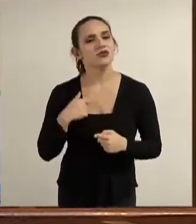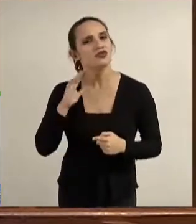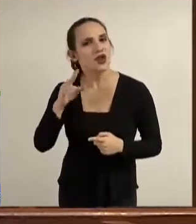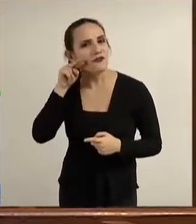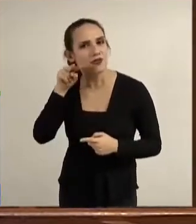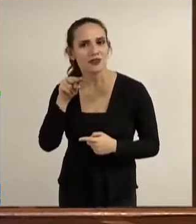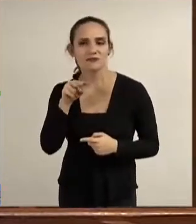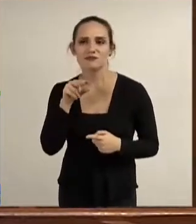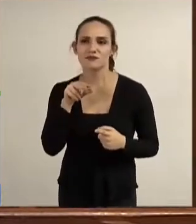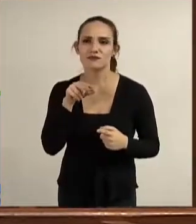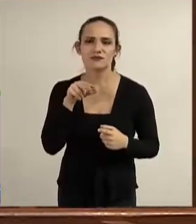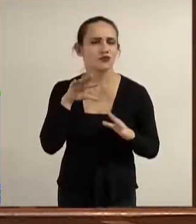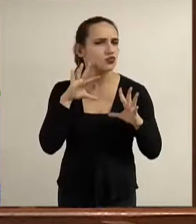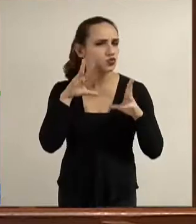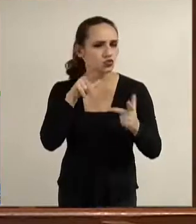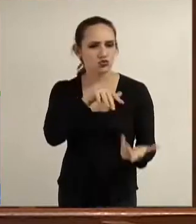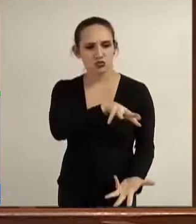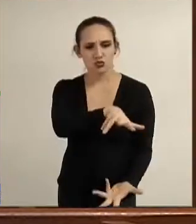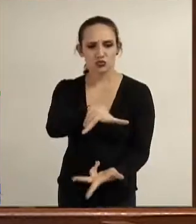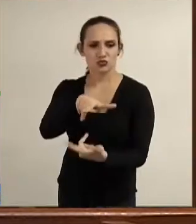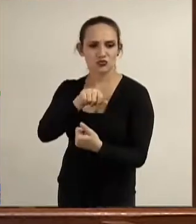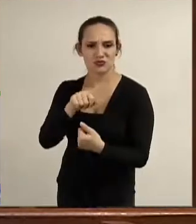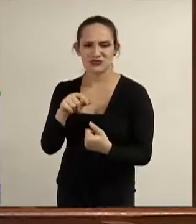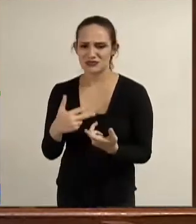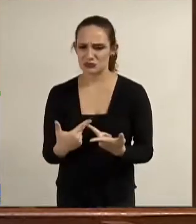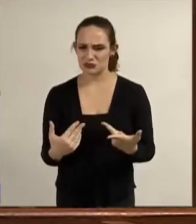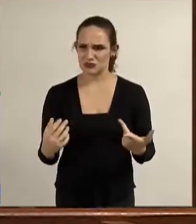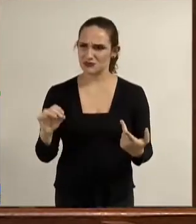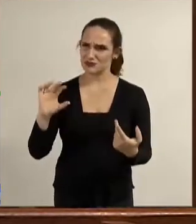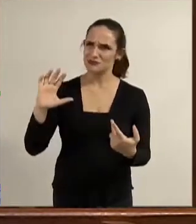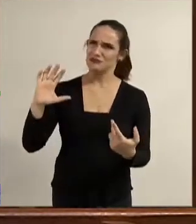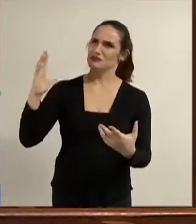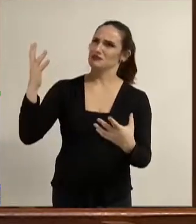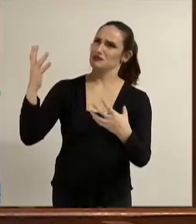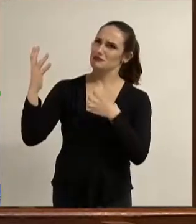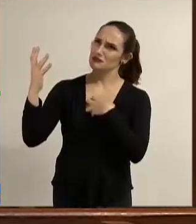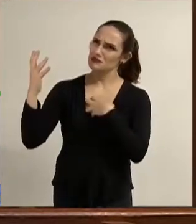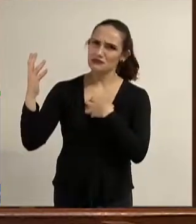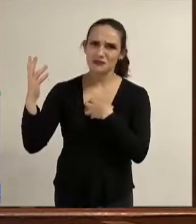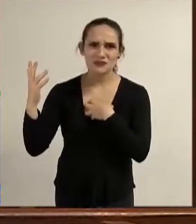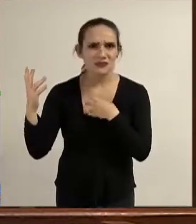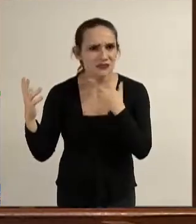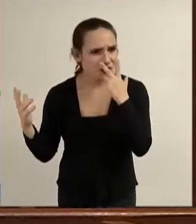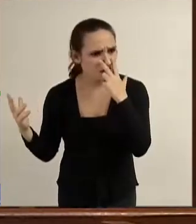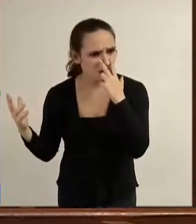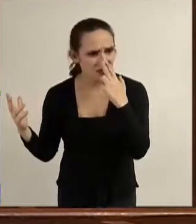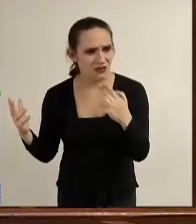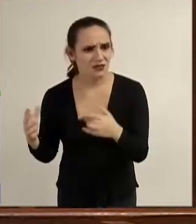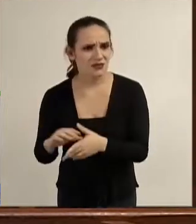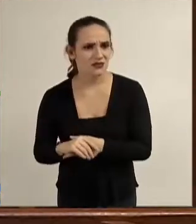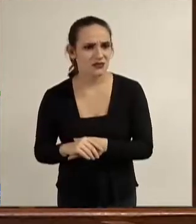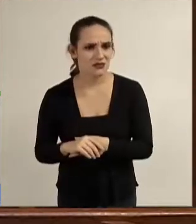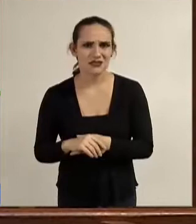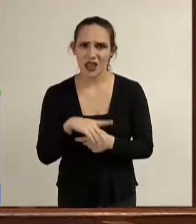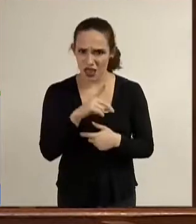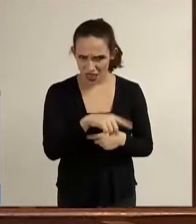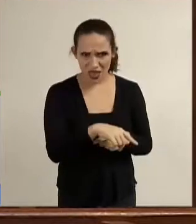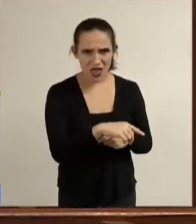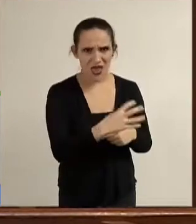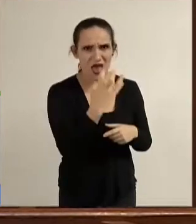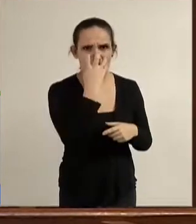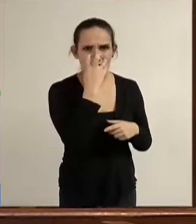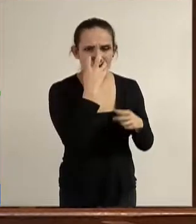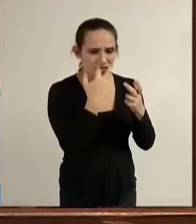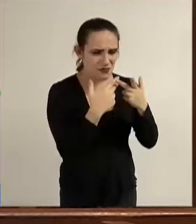quatro cantos desta terra, de atrocidades. Parece que os animais que são considerados irracionais são muito